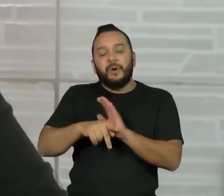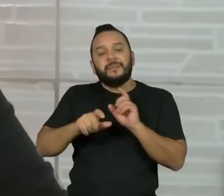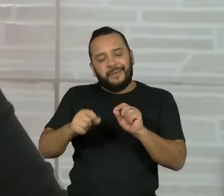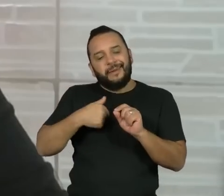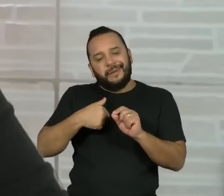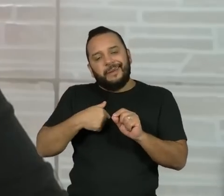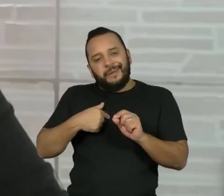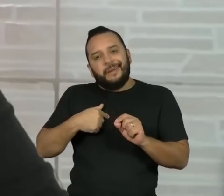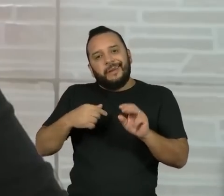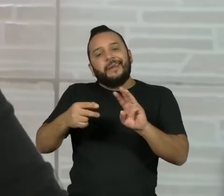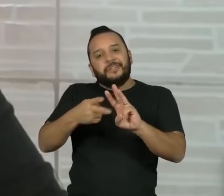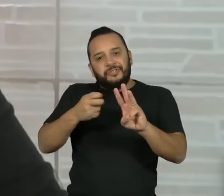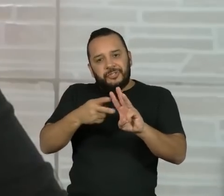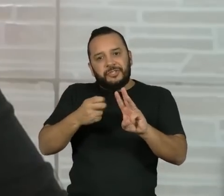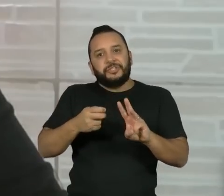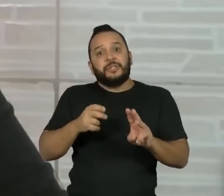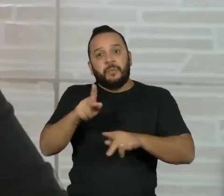Baré,